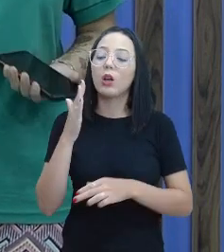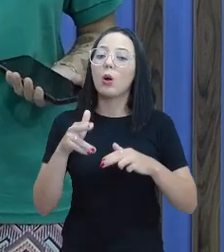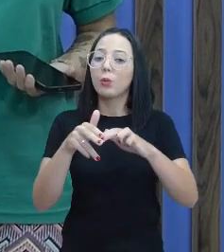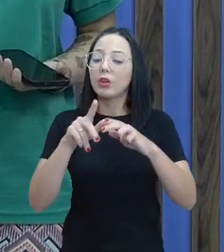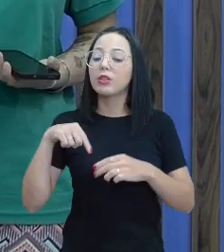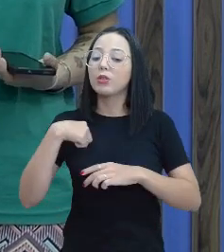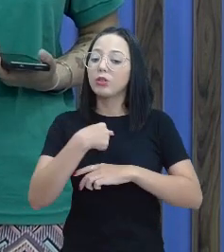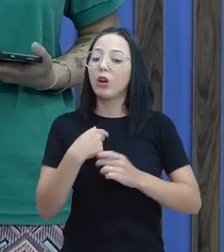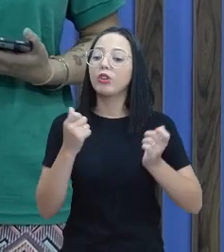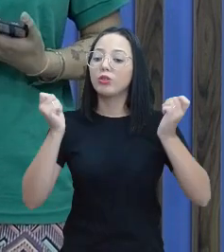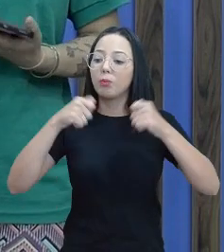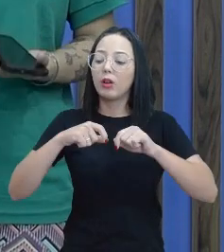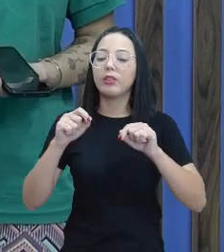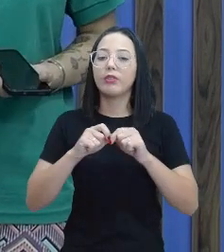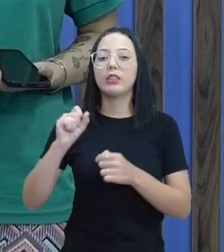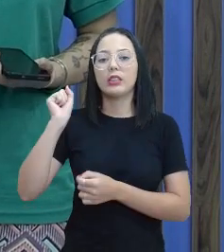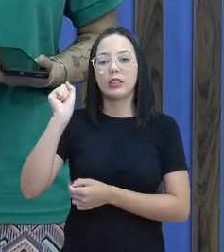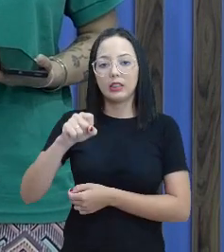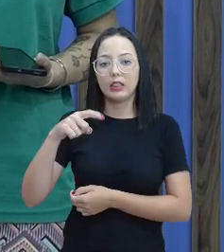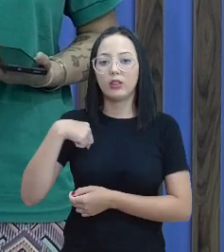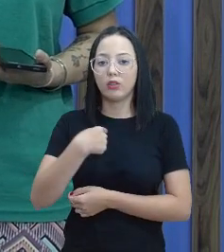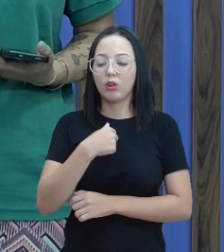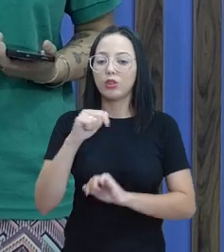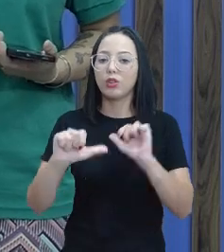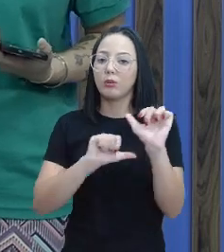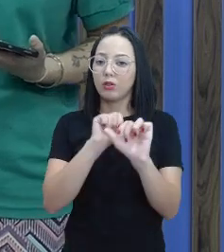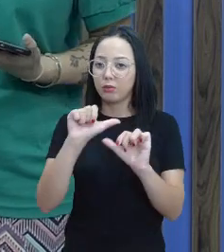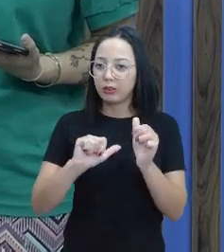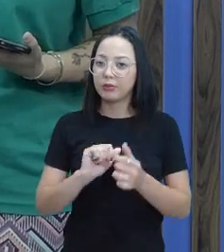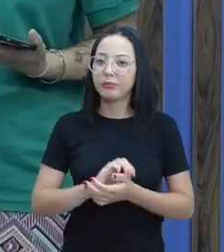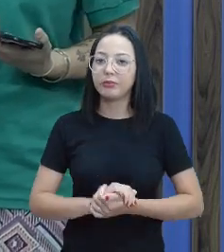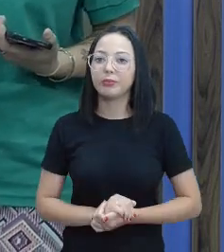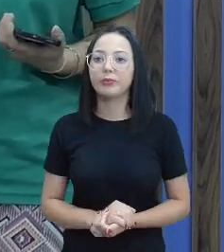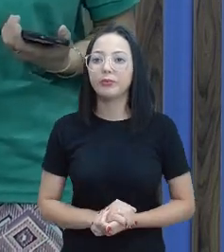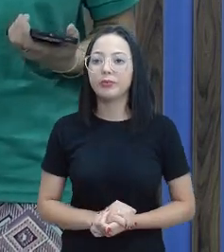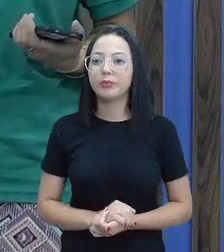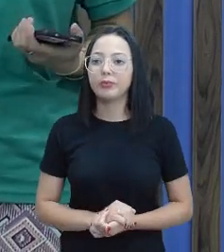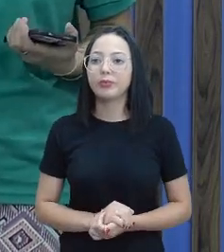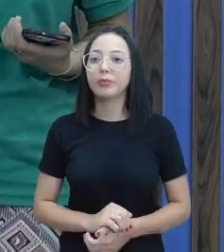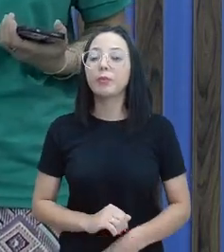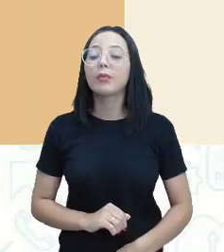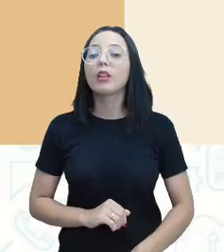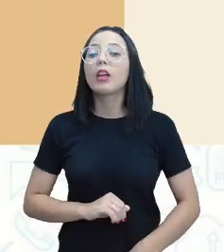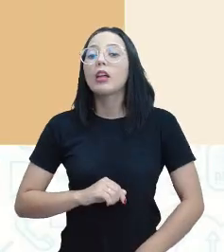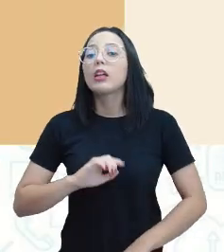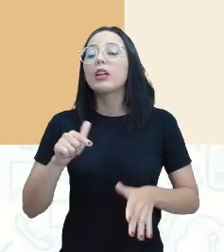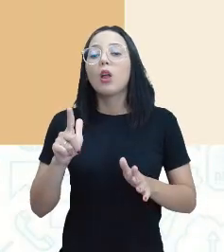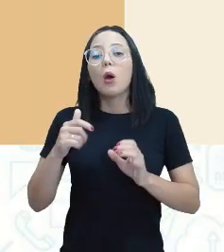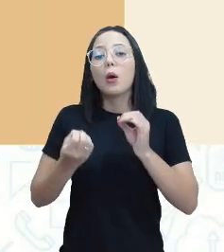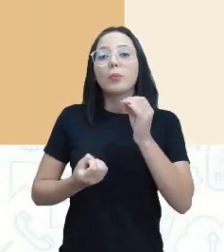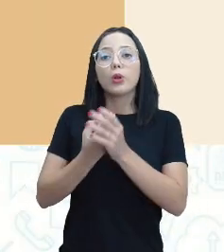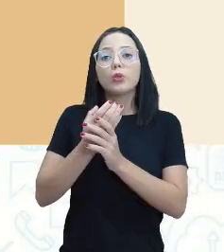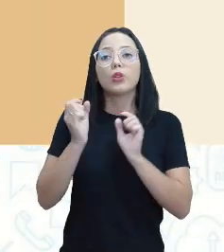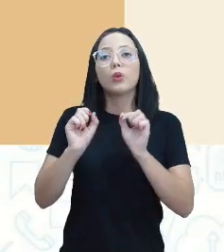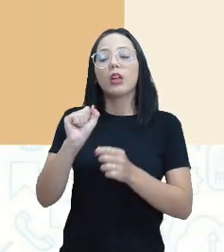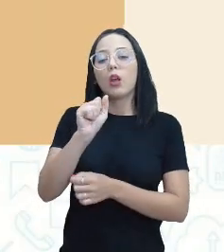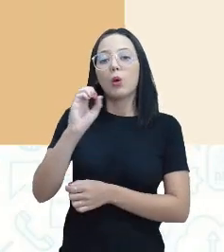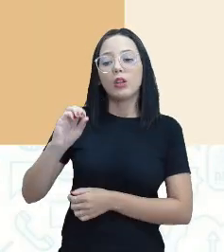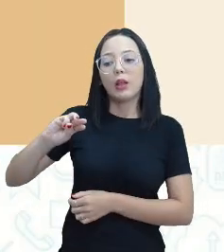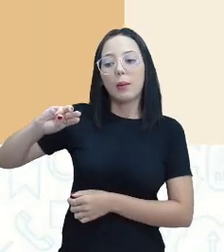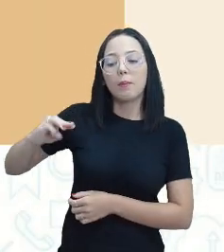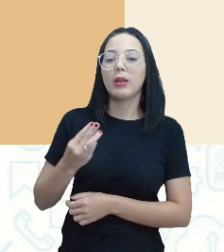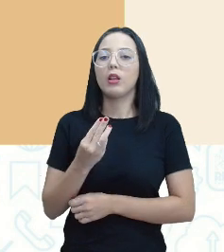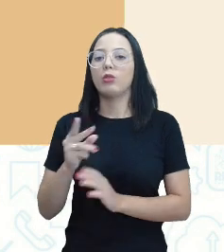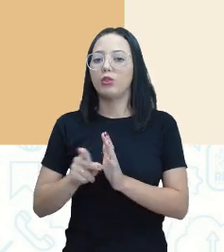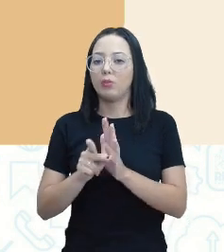gente pode fazer, a gente é agente transformador, certo? Então, são produzidos 80 milhões de toneladas